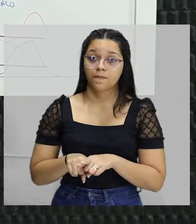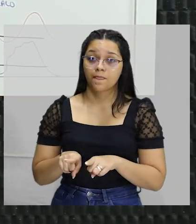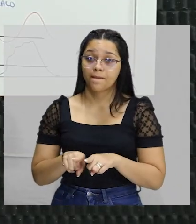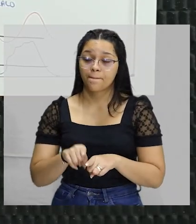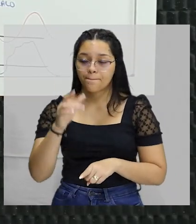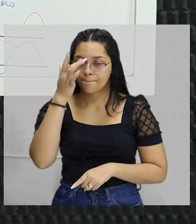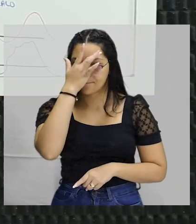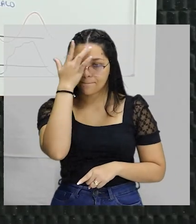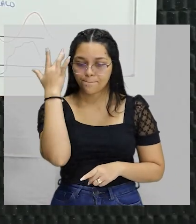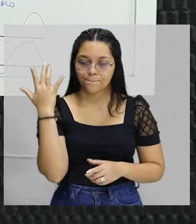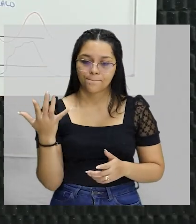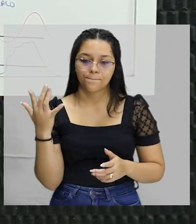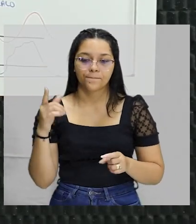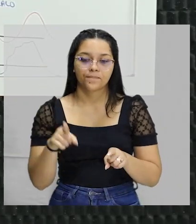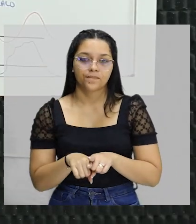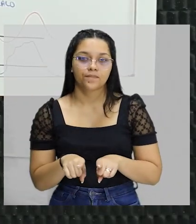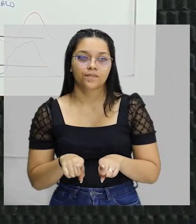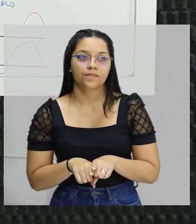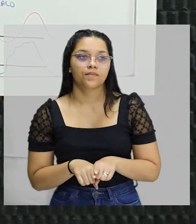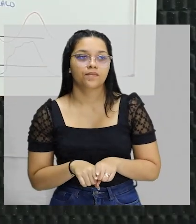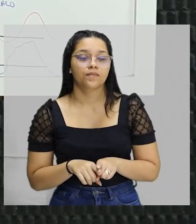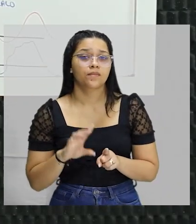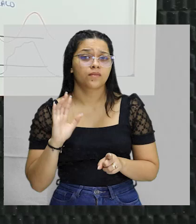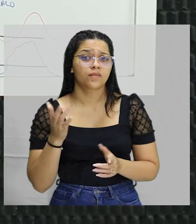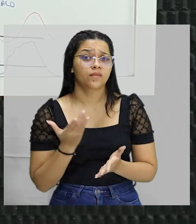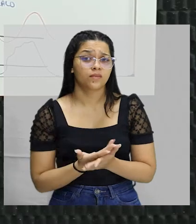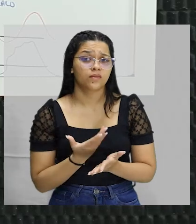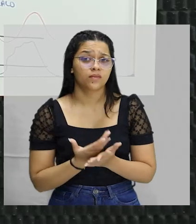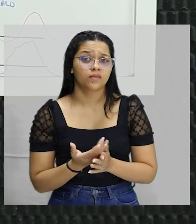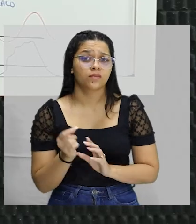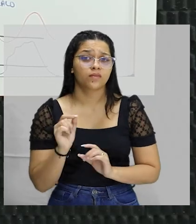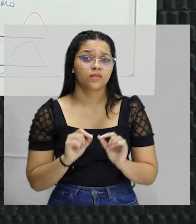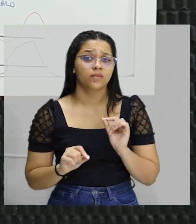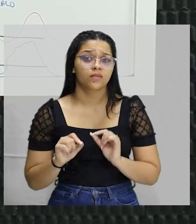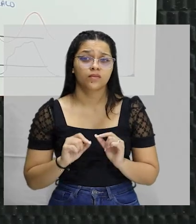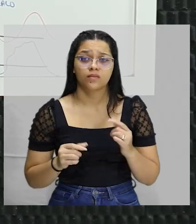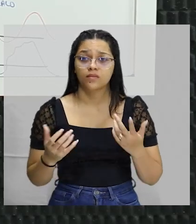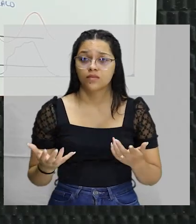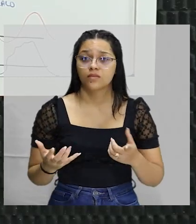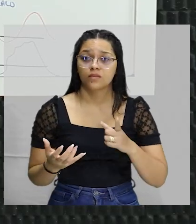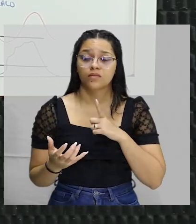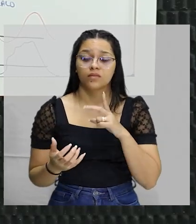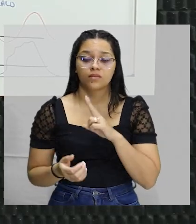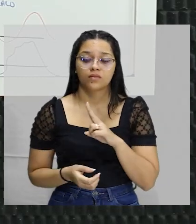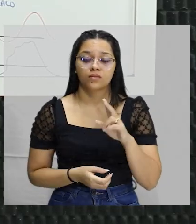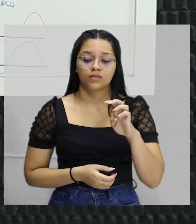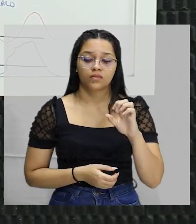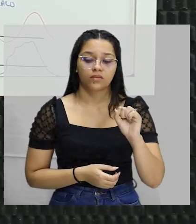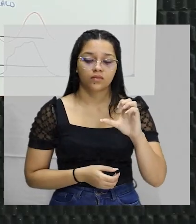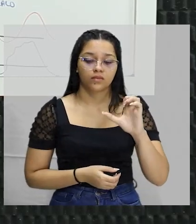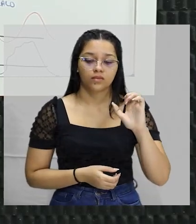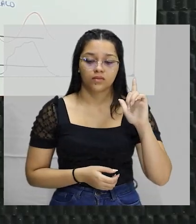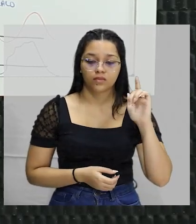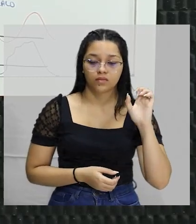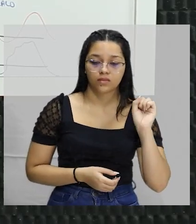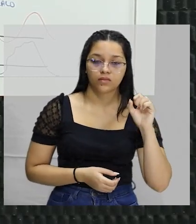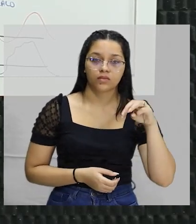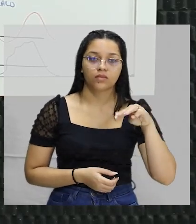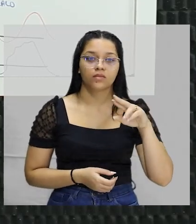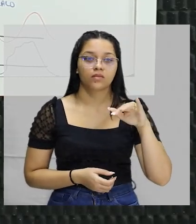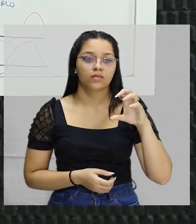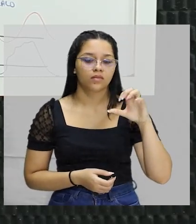aquelas pessoas, né, quem é músico estudou isso aqui muito bem, que são justamente o que nós chamamos de escalas musicais, né, que são